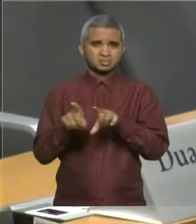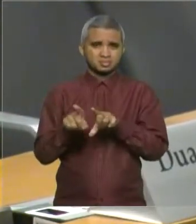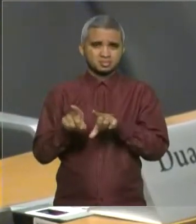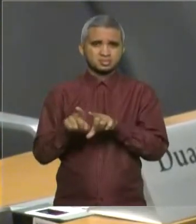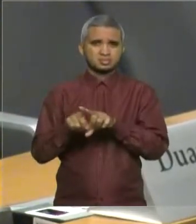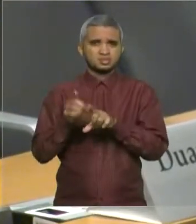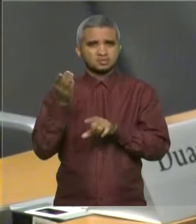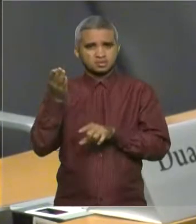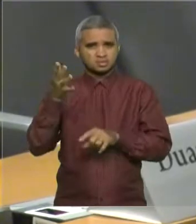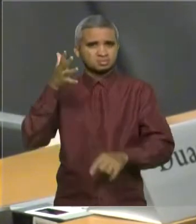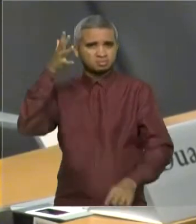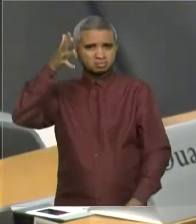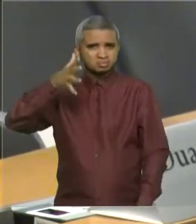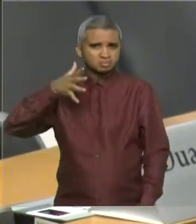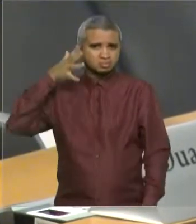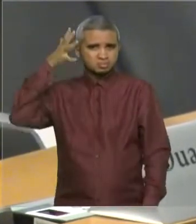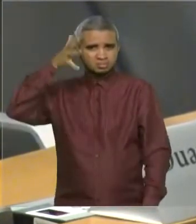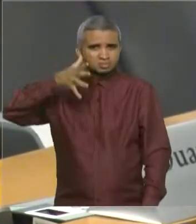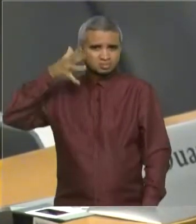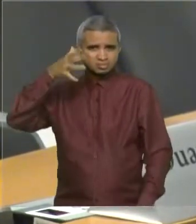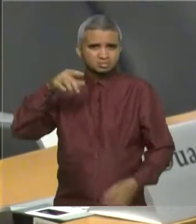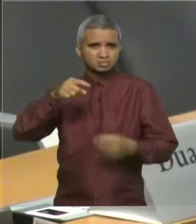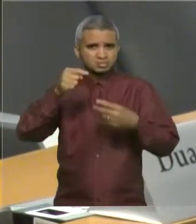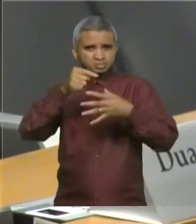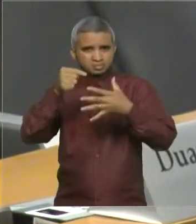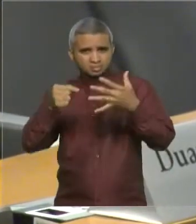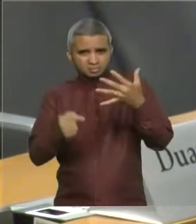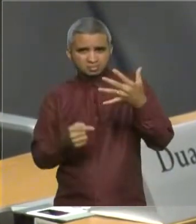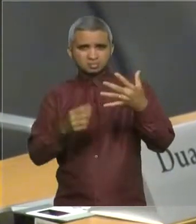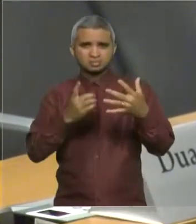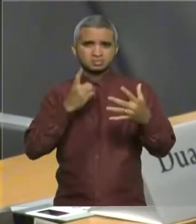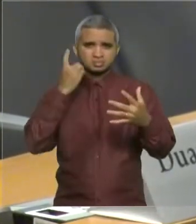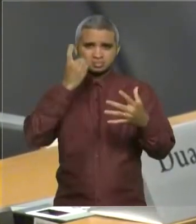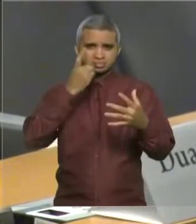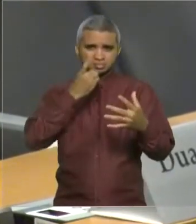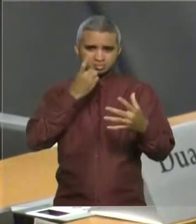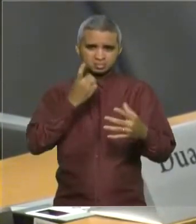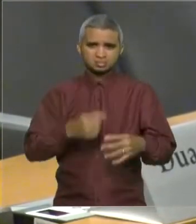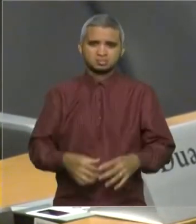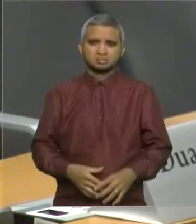Vossa Excelência, mas pelos outros parlamentares, é importante